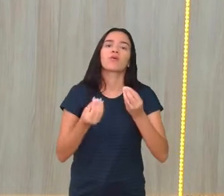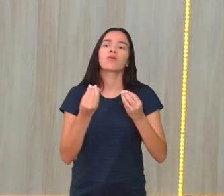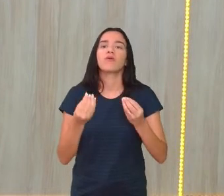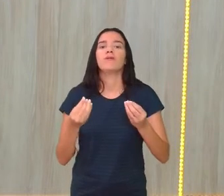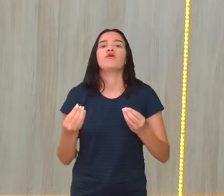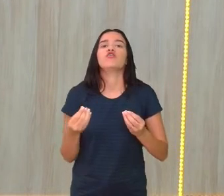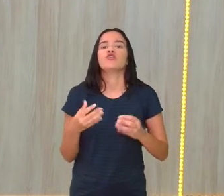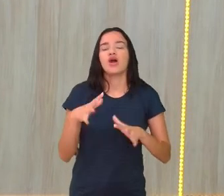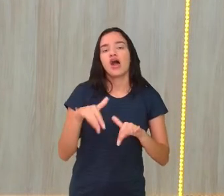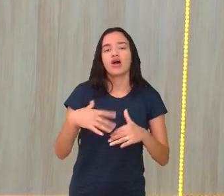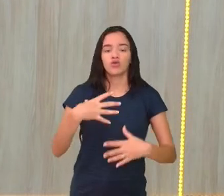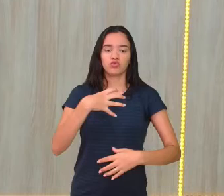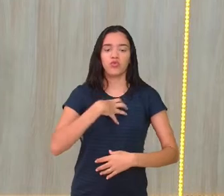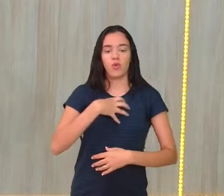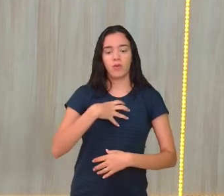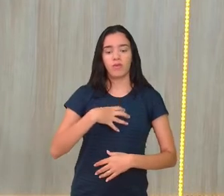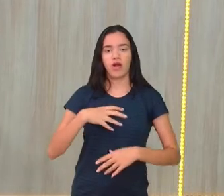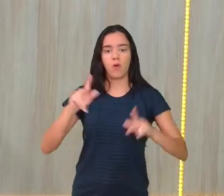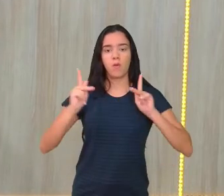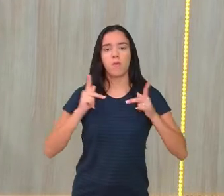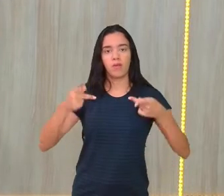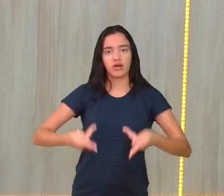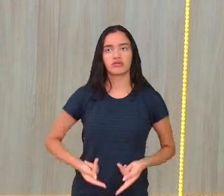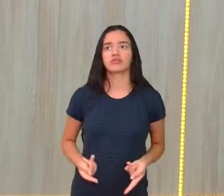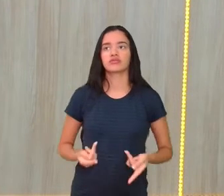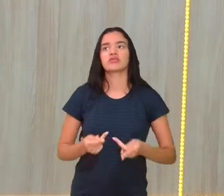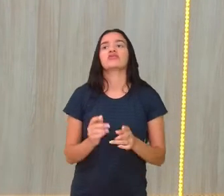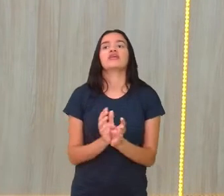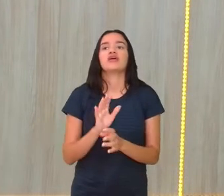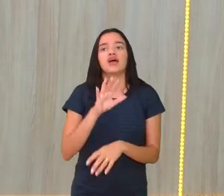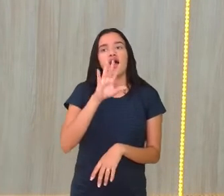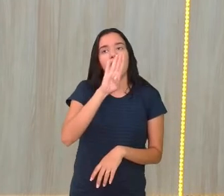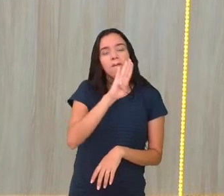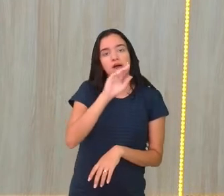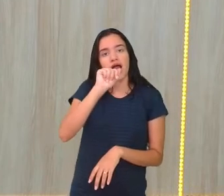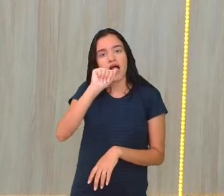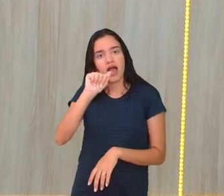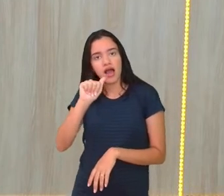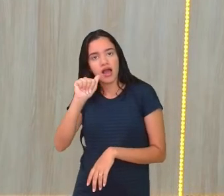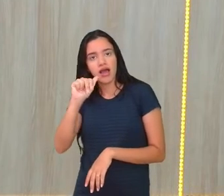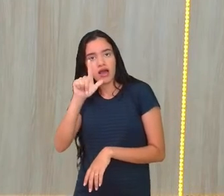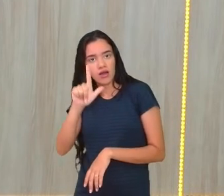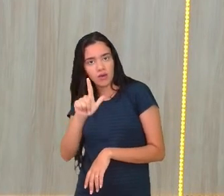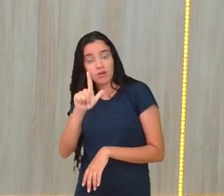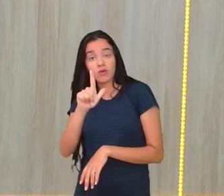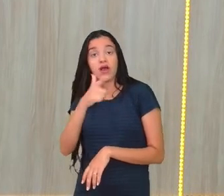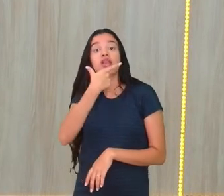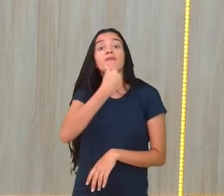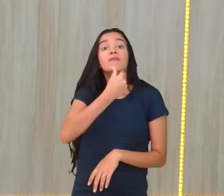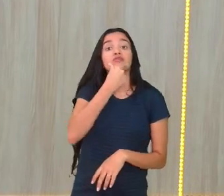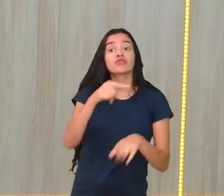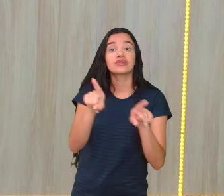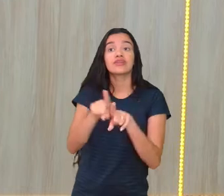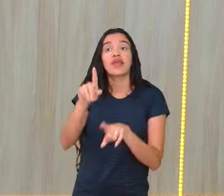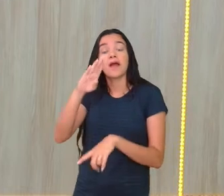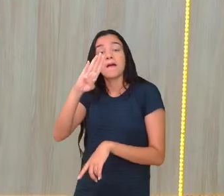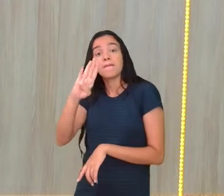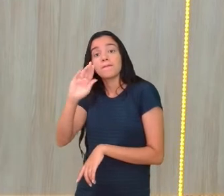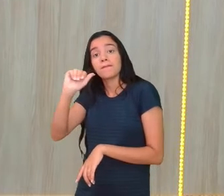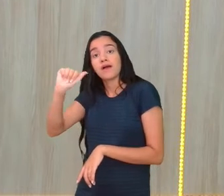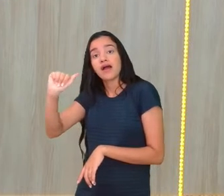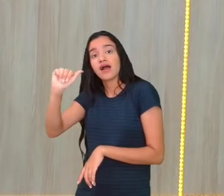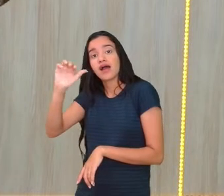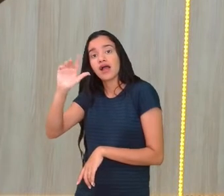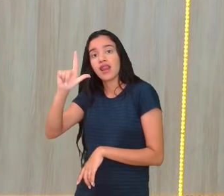Então, Baal era a divindade masculina e Baalate ou Baalite era a divindade feminina. Então, a gente